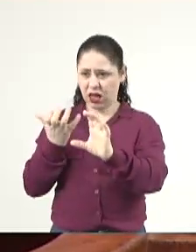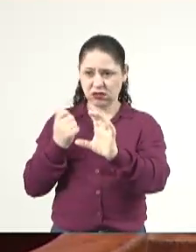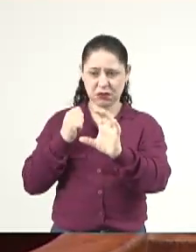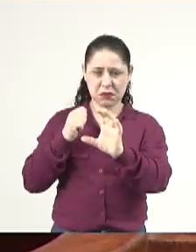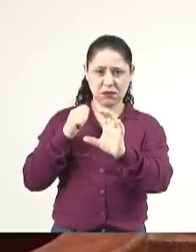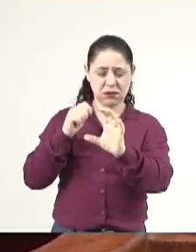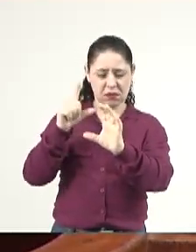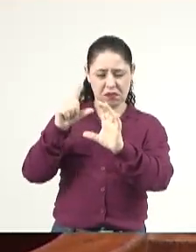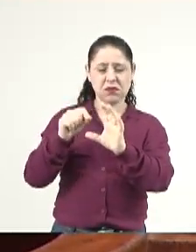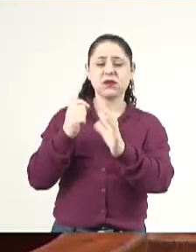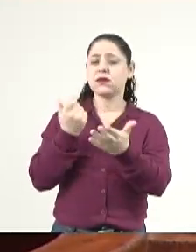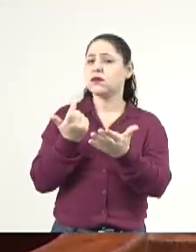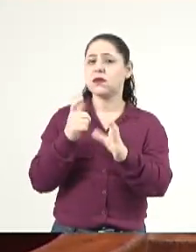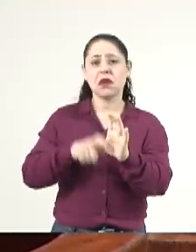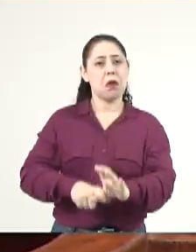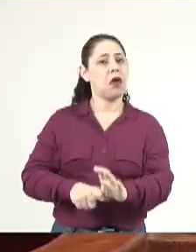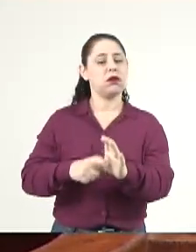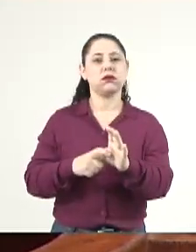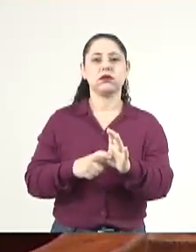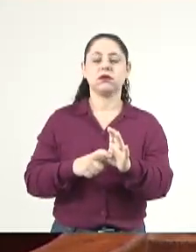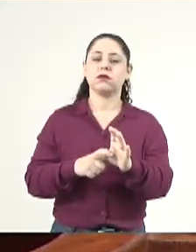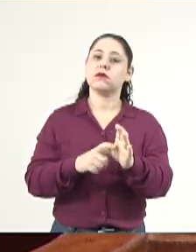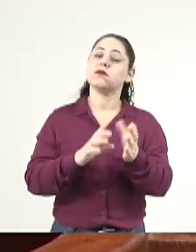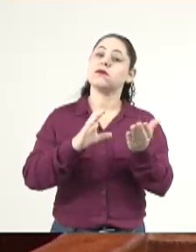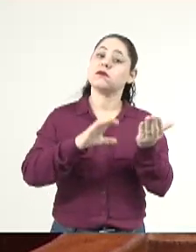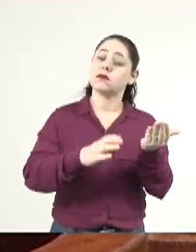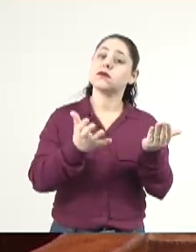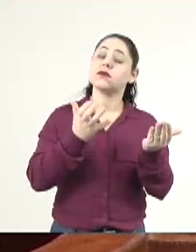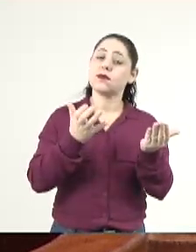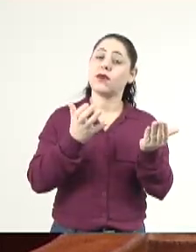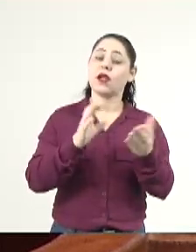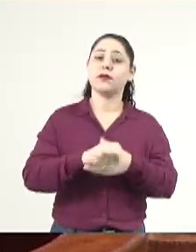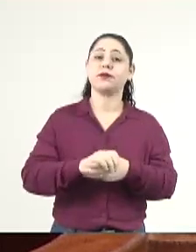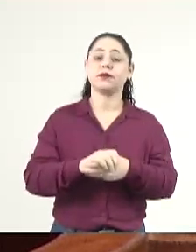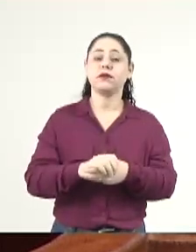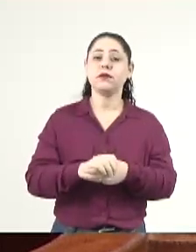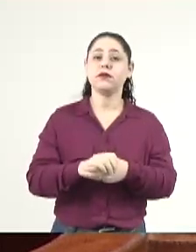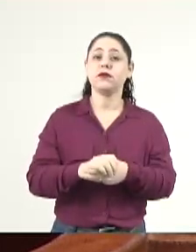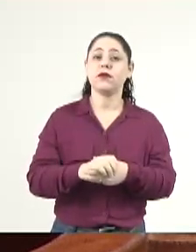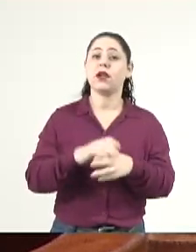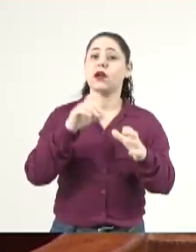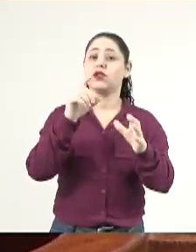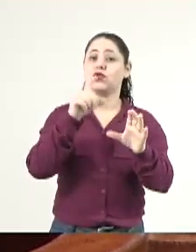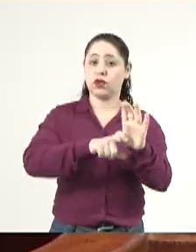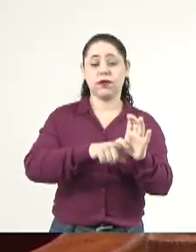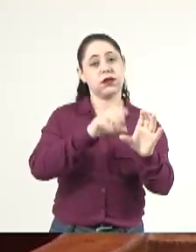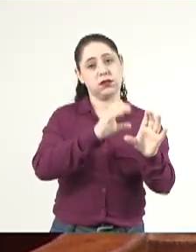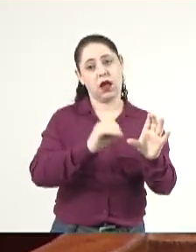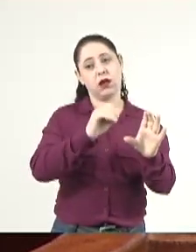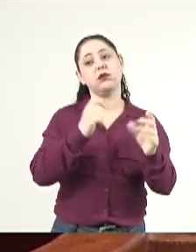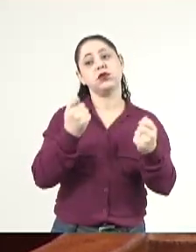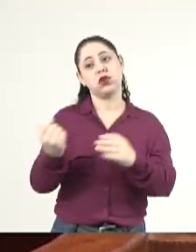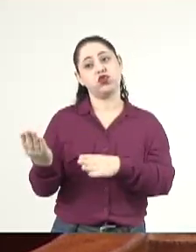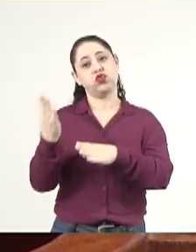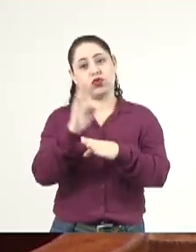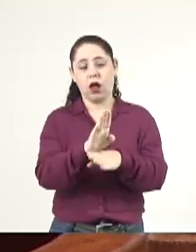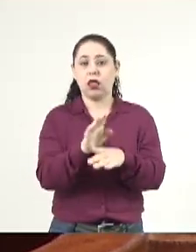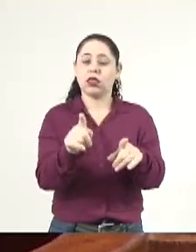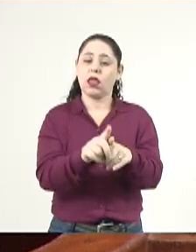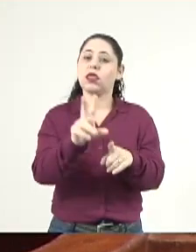Congresso Nacional tem que contribuir, se ele quer o déficit zero, tem que contribuir para isso, e não